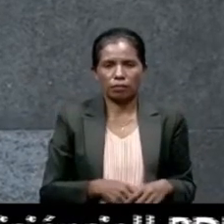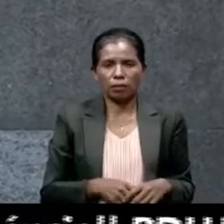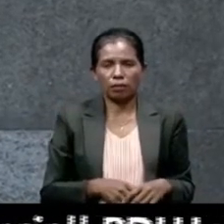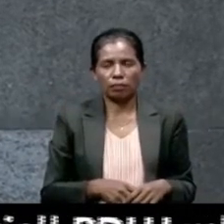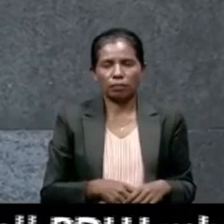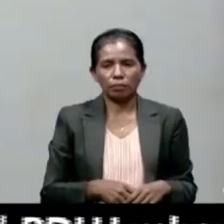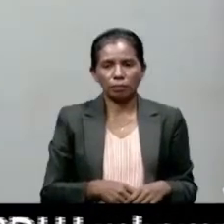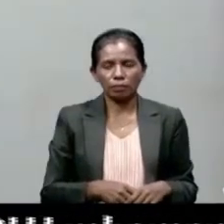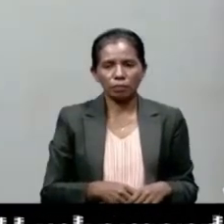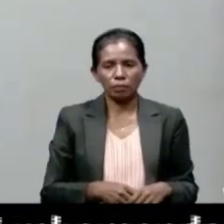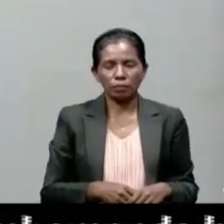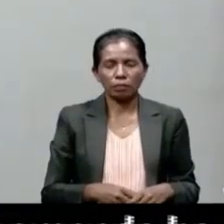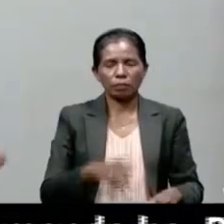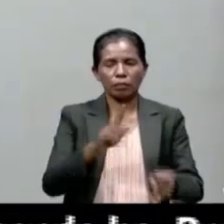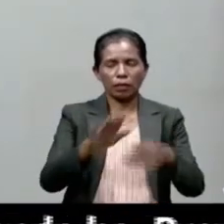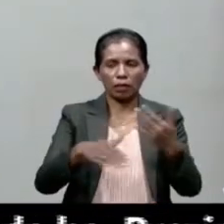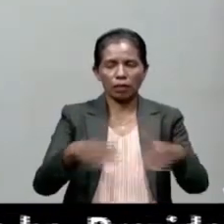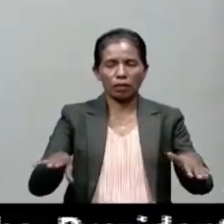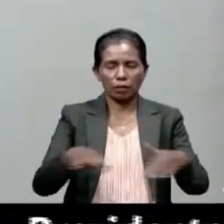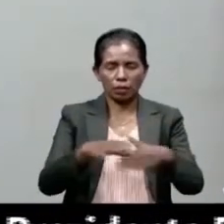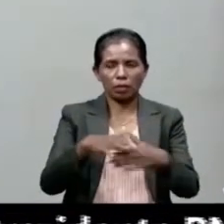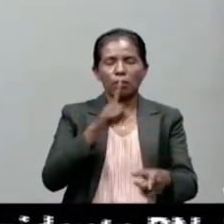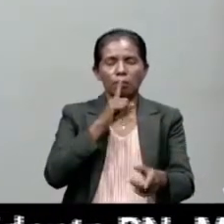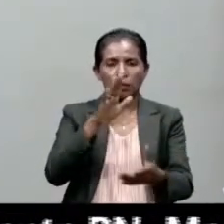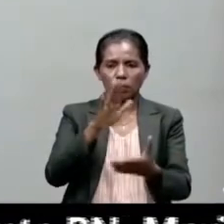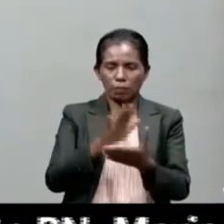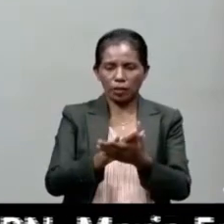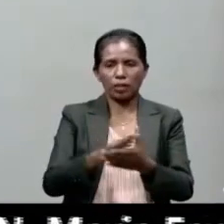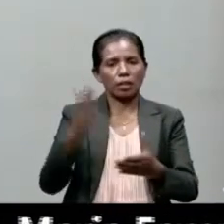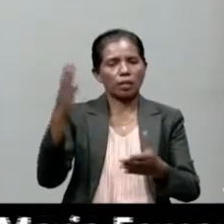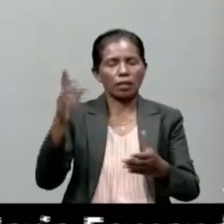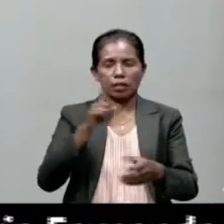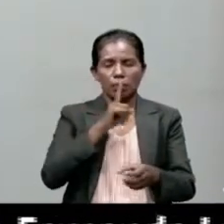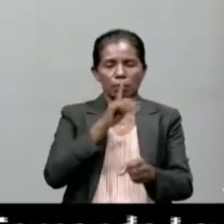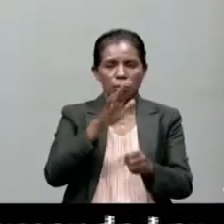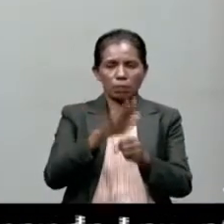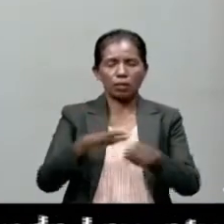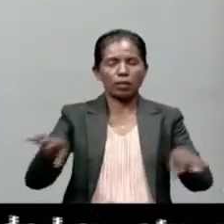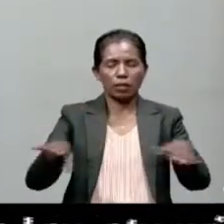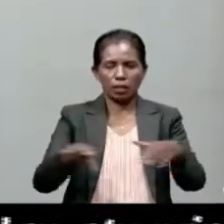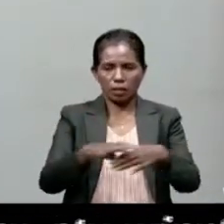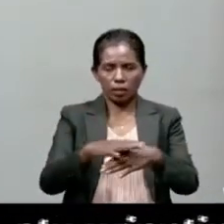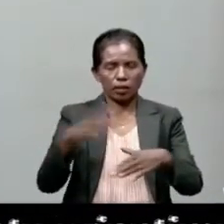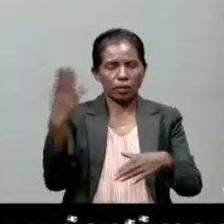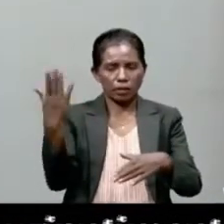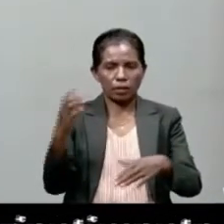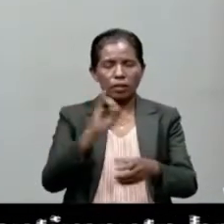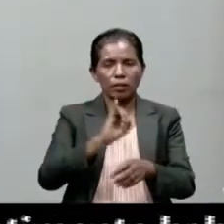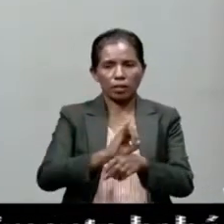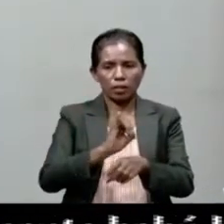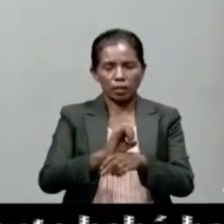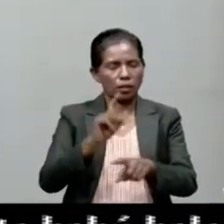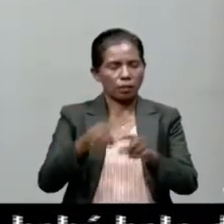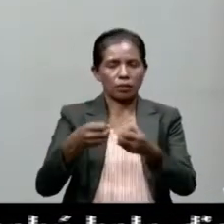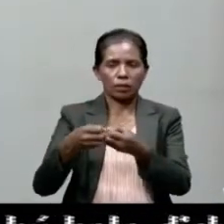Cabe na insira nebe, falou na promessa, a igreja e a família, la bella così che la problema ser me molte la una